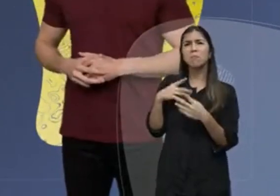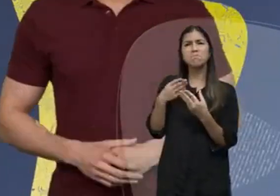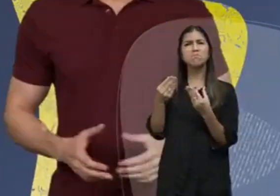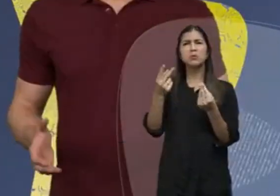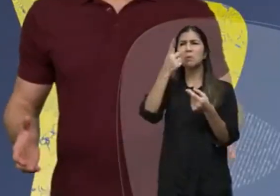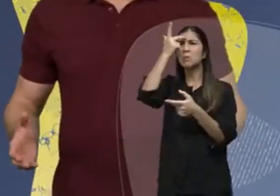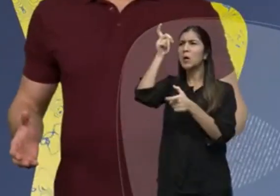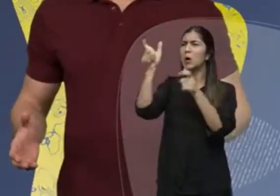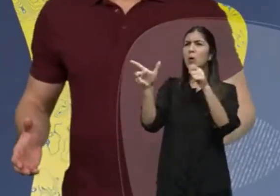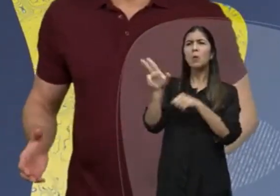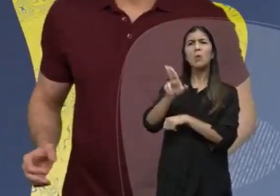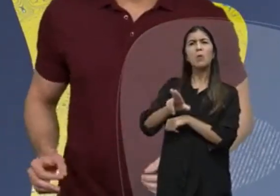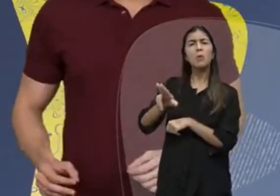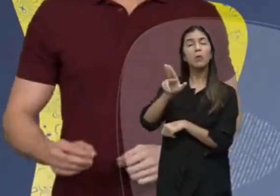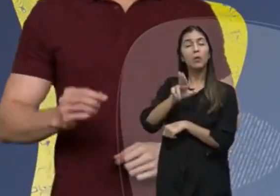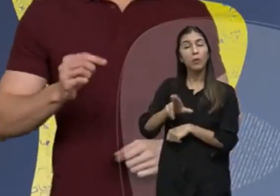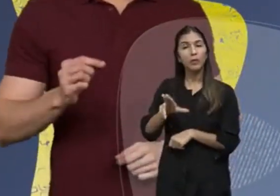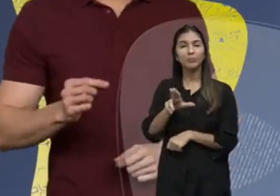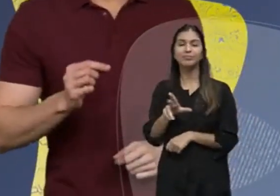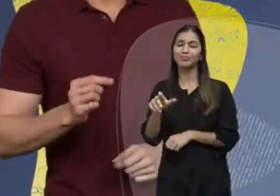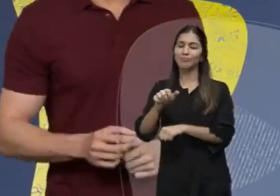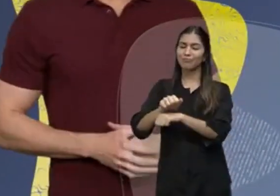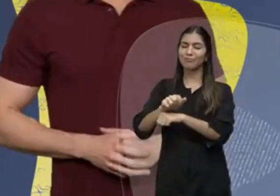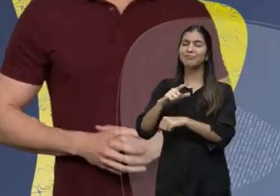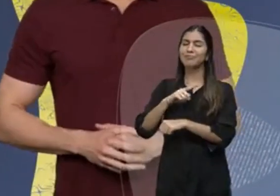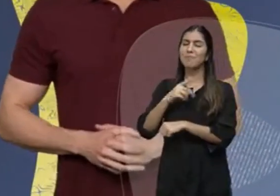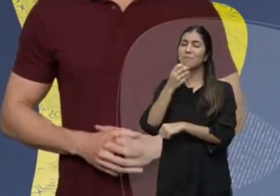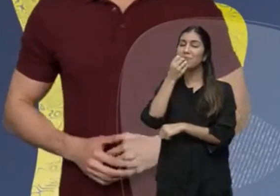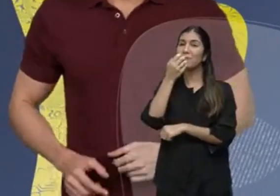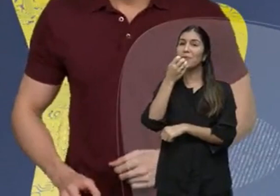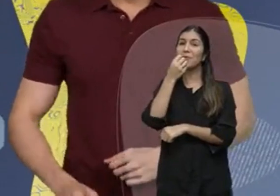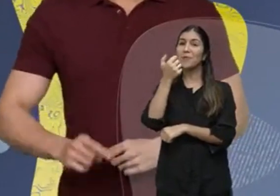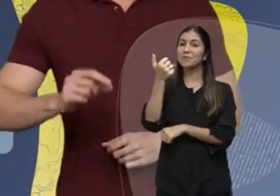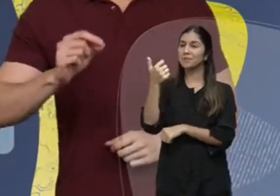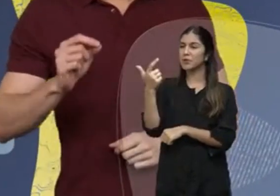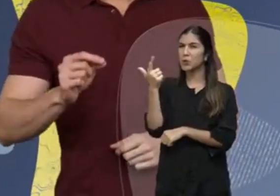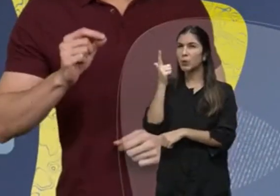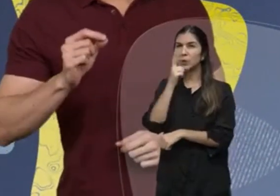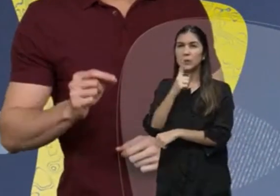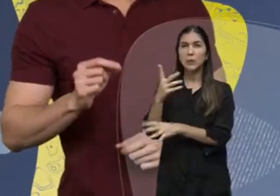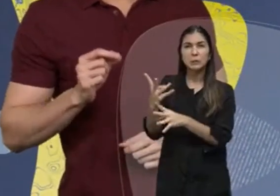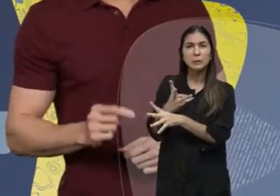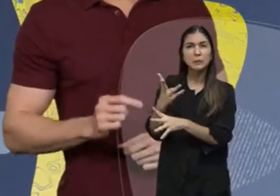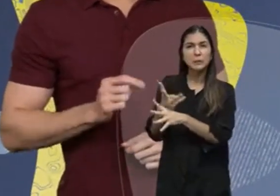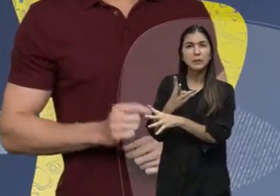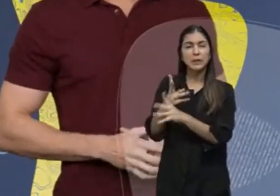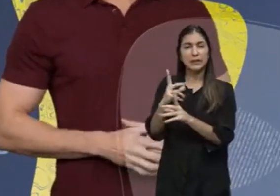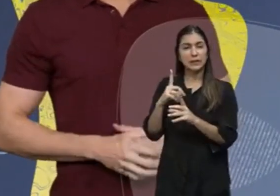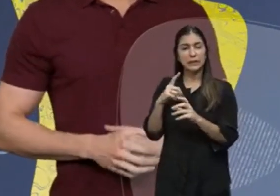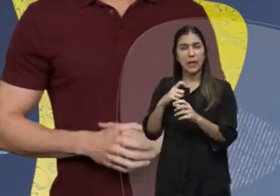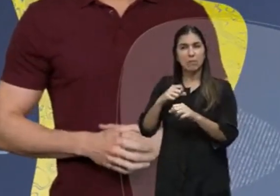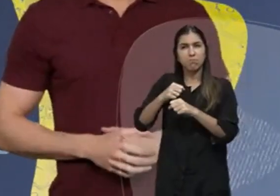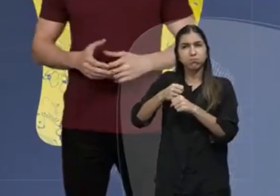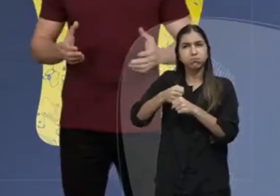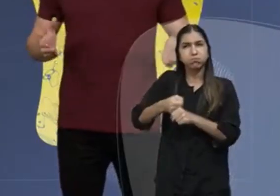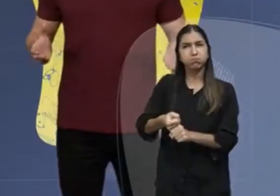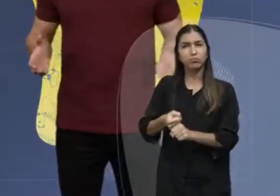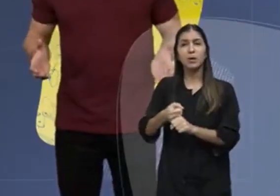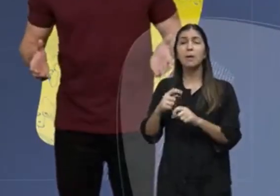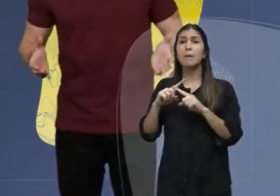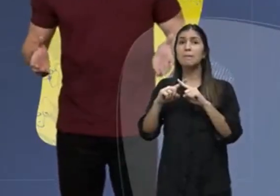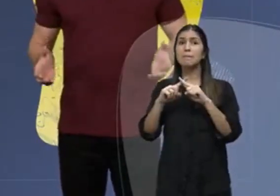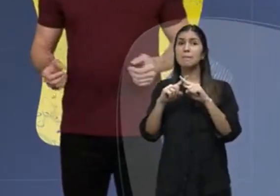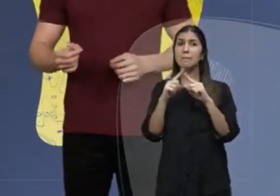popular? Bom, o concreto tem uma grande vantagem. Ele resiste muito bem aos esforços de compressão. Por